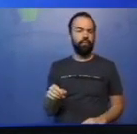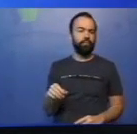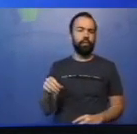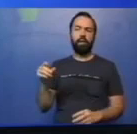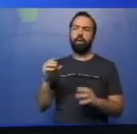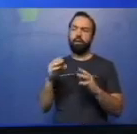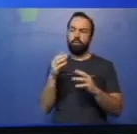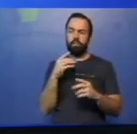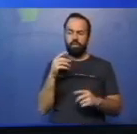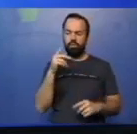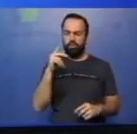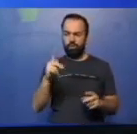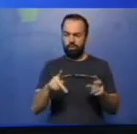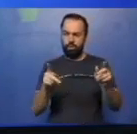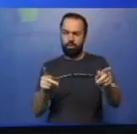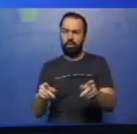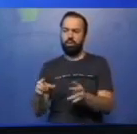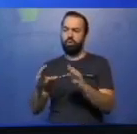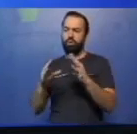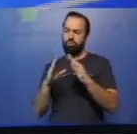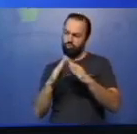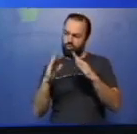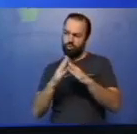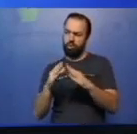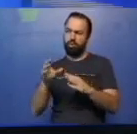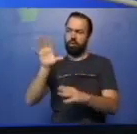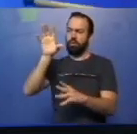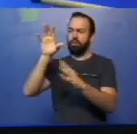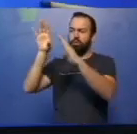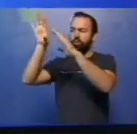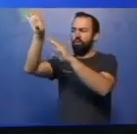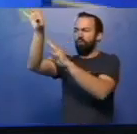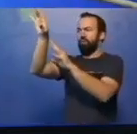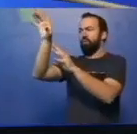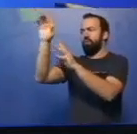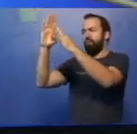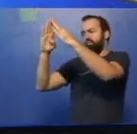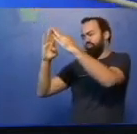91 pessoas estão em área de favelamento. Tá?